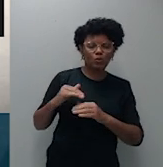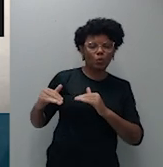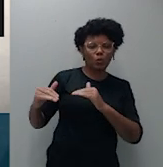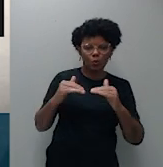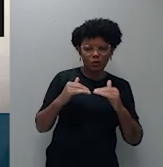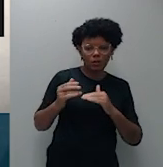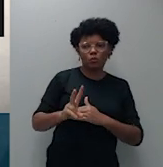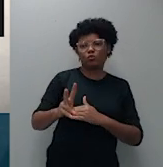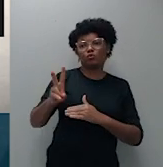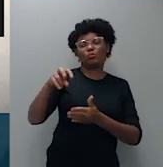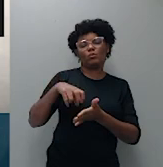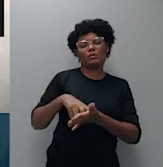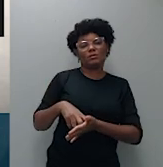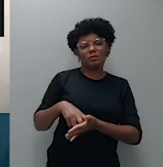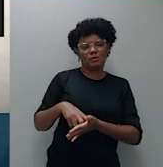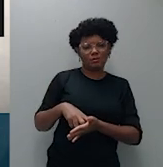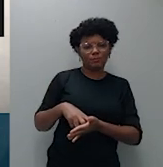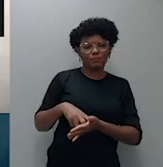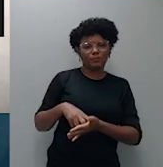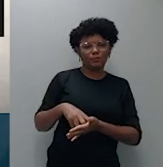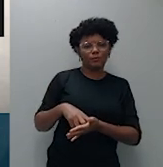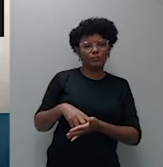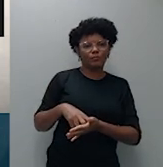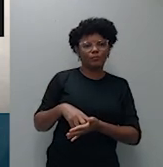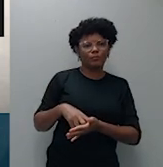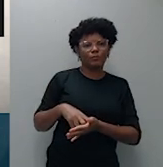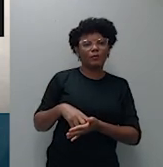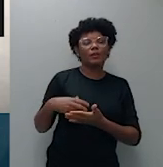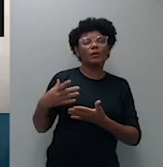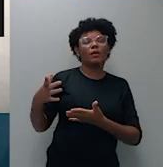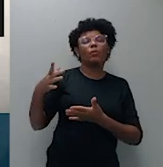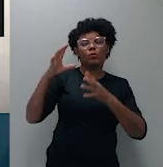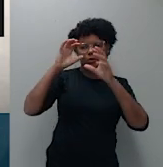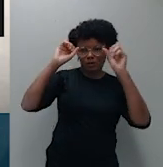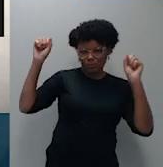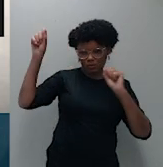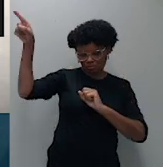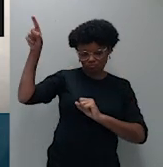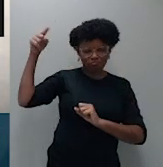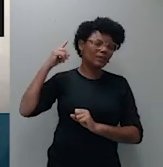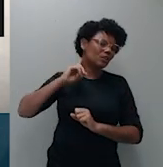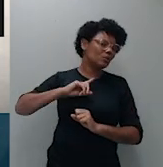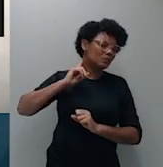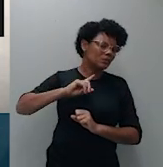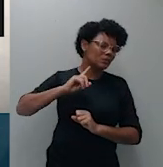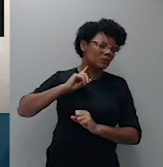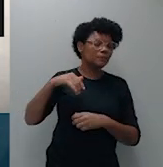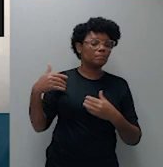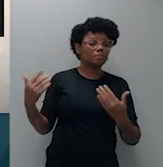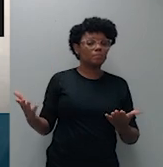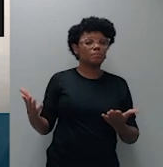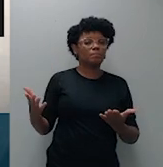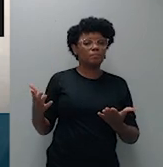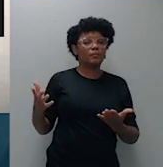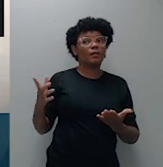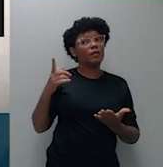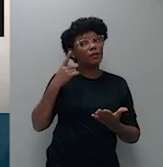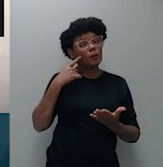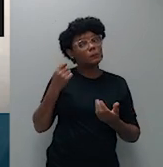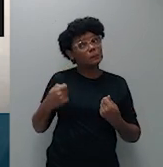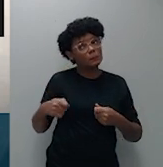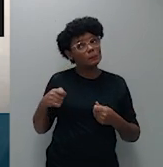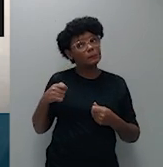e de Justiça de Minas Gerais da resposta cima